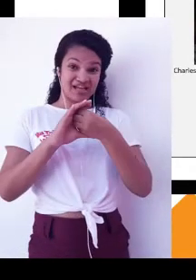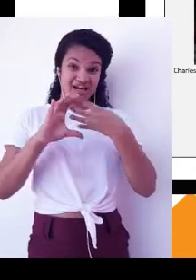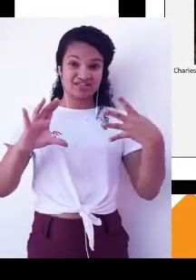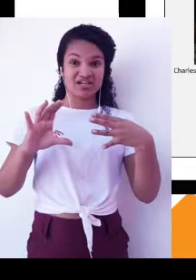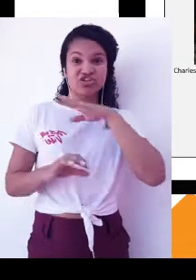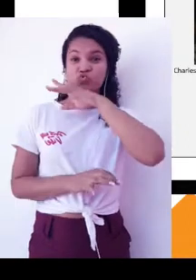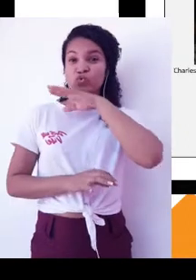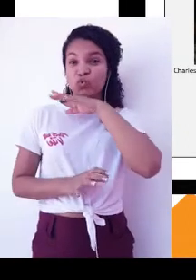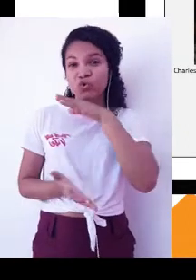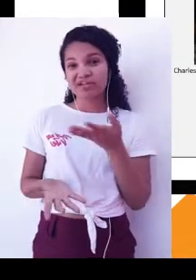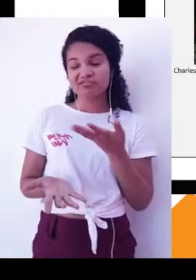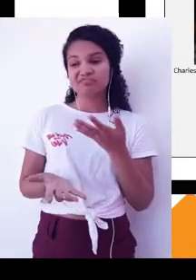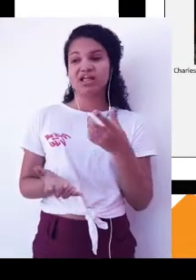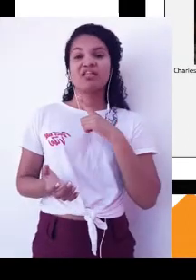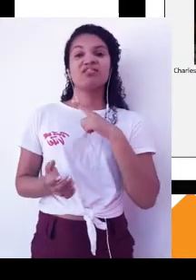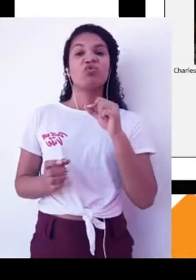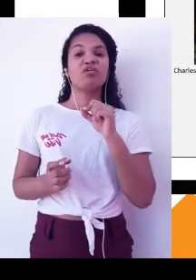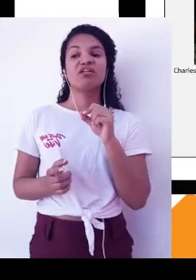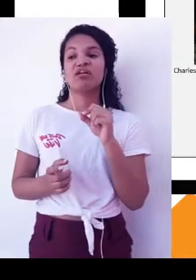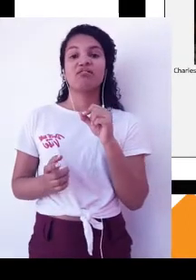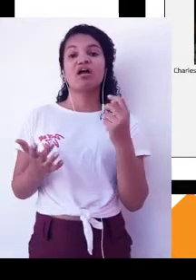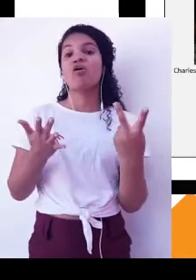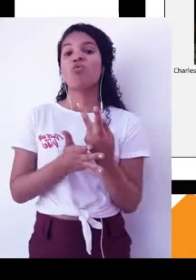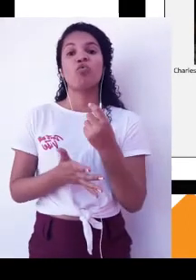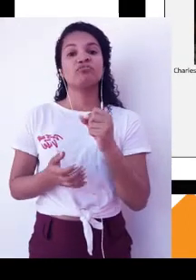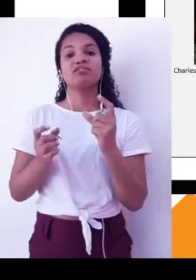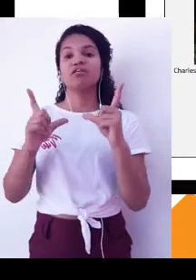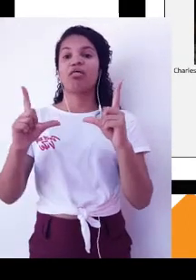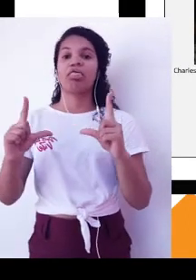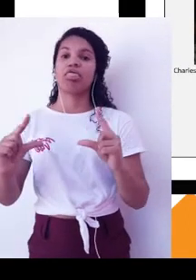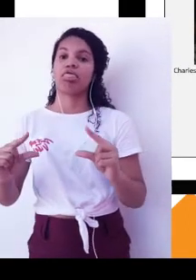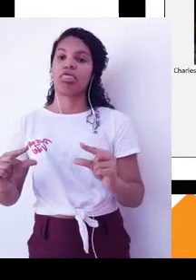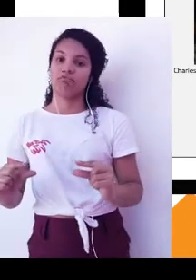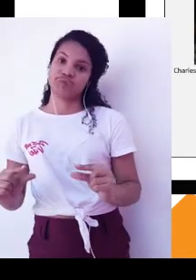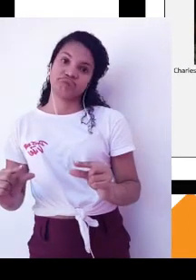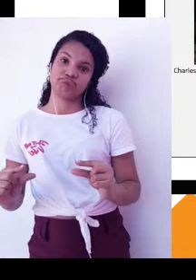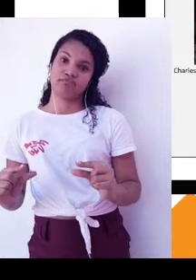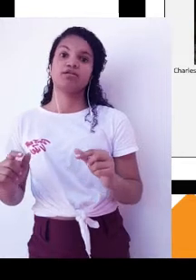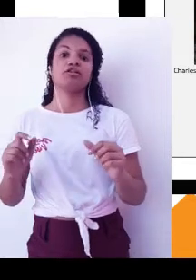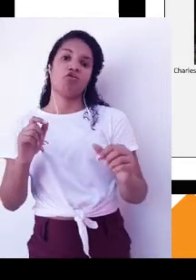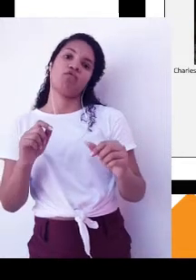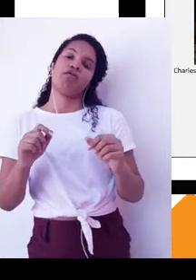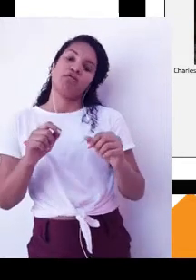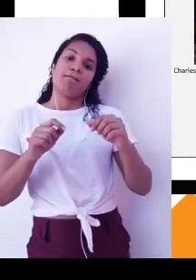características desvantajosas têm a tendência de diminuir na população e assim as espécies mudam.